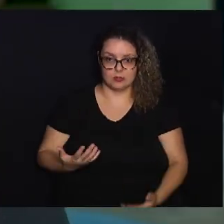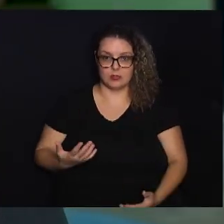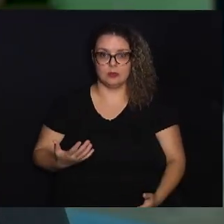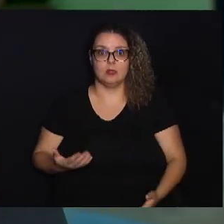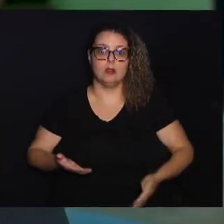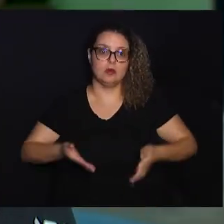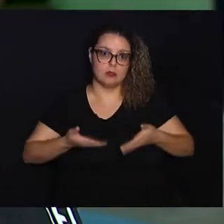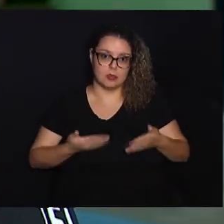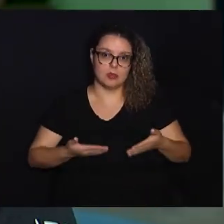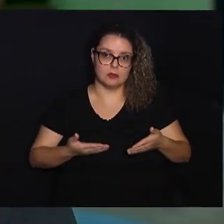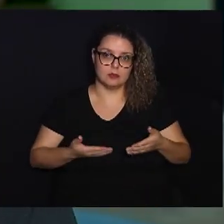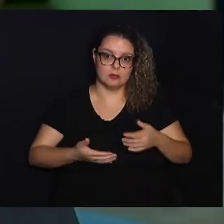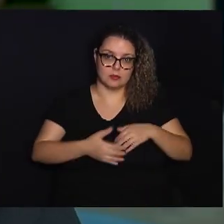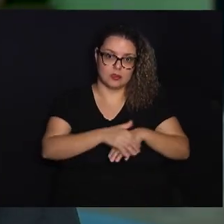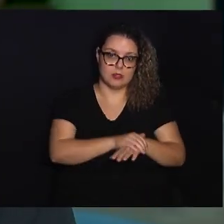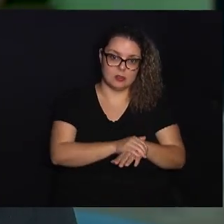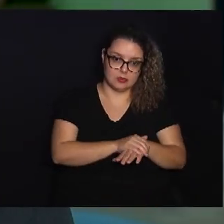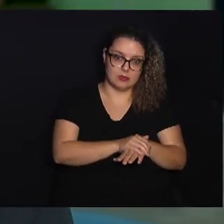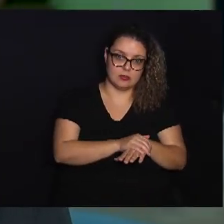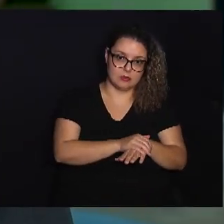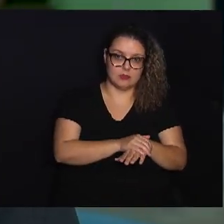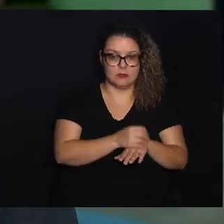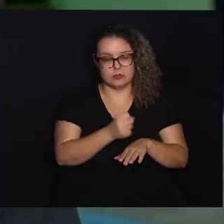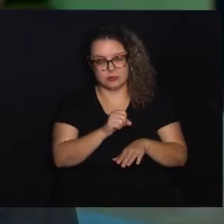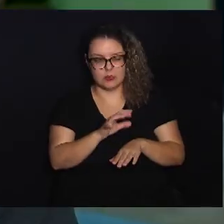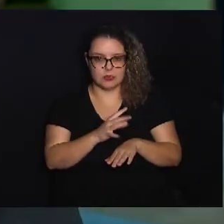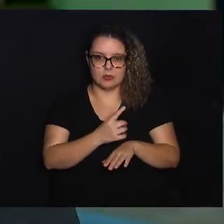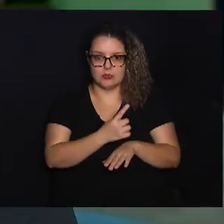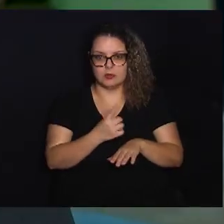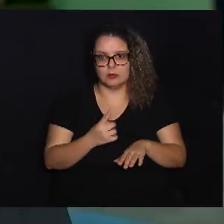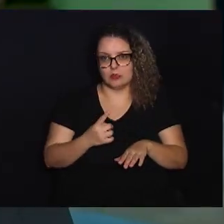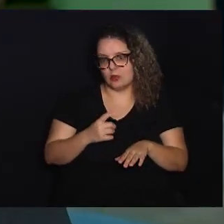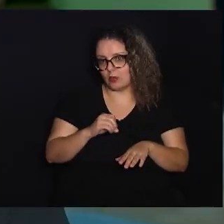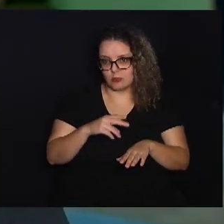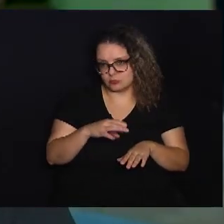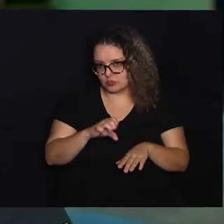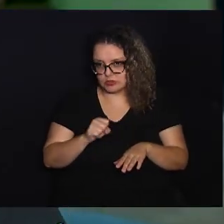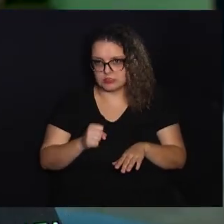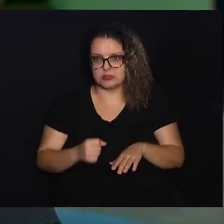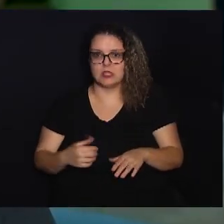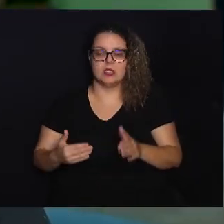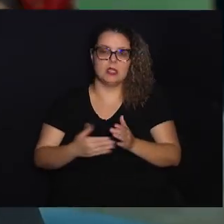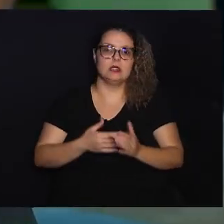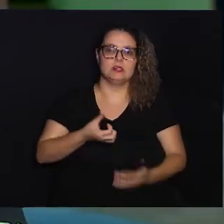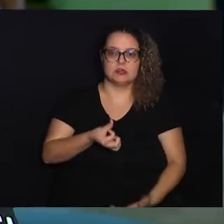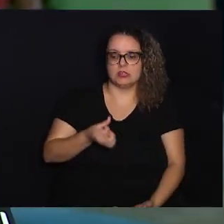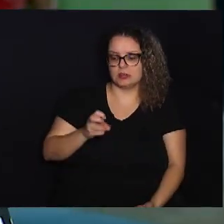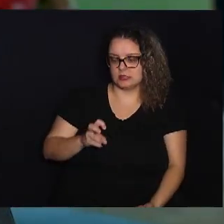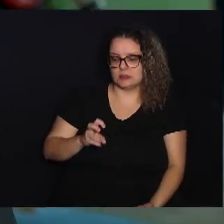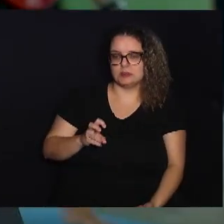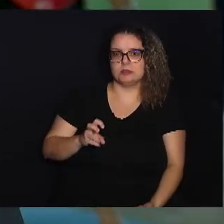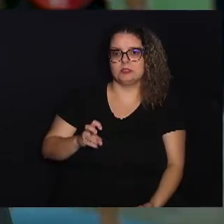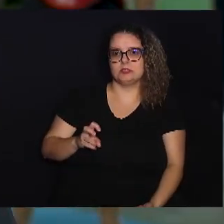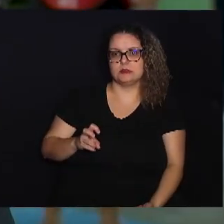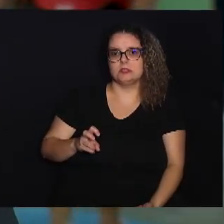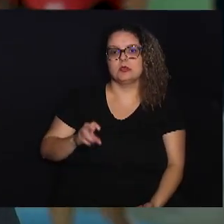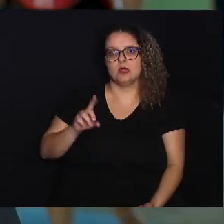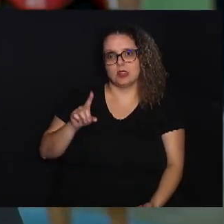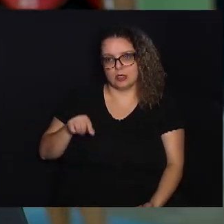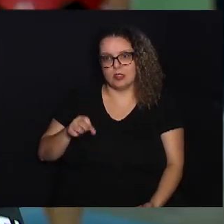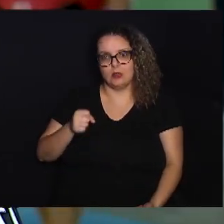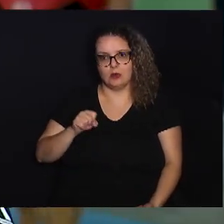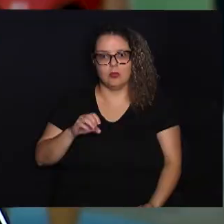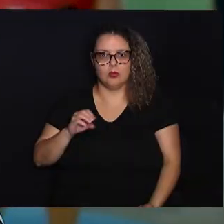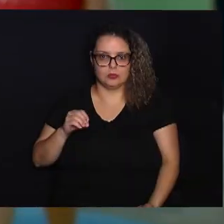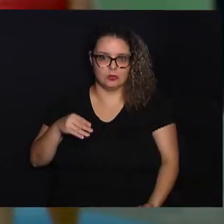quantidade de proteção que ela tem. Lutadores mais leves usam lutas mais leves, de 8 onças. Né? Até 65 quilos é 8